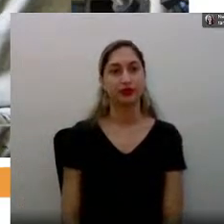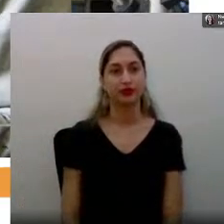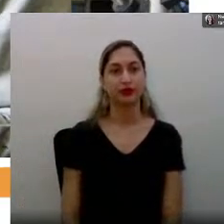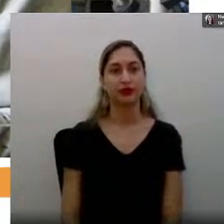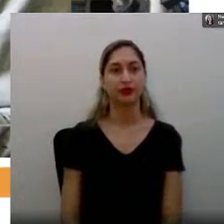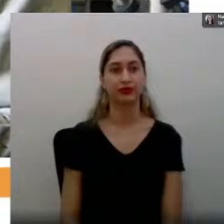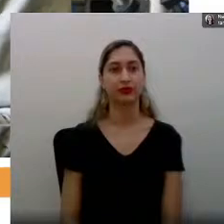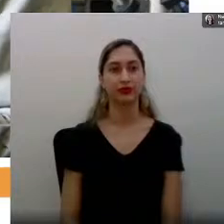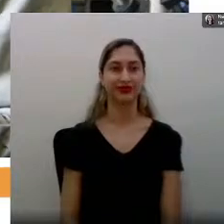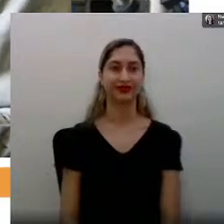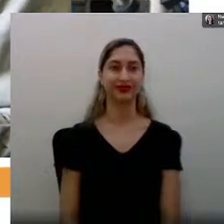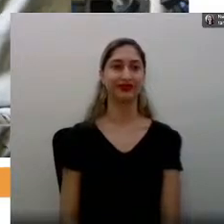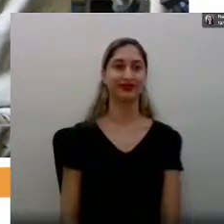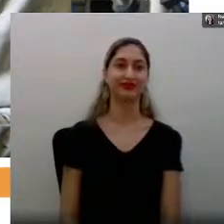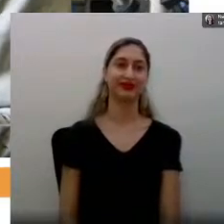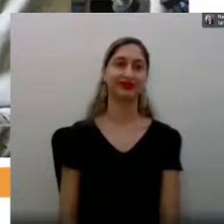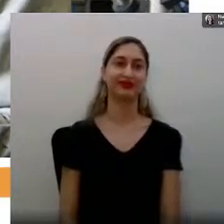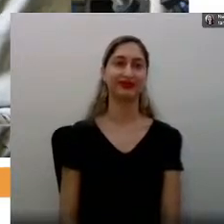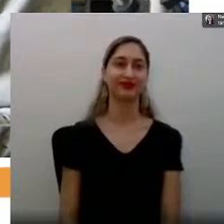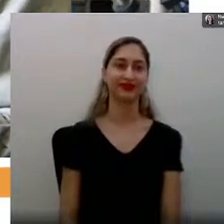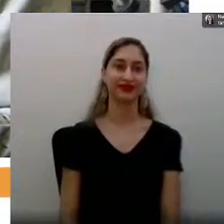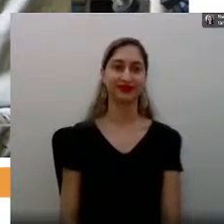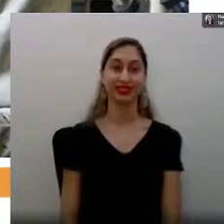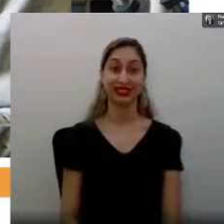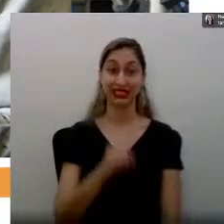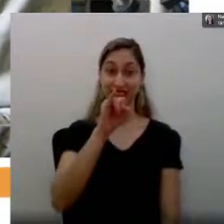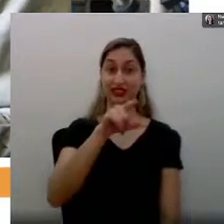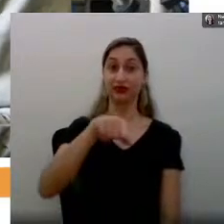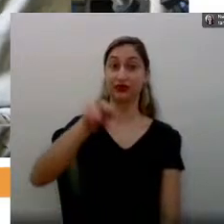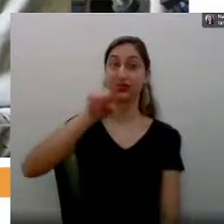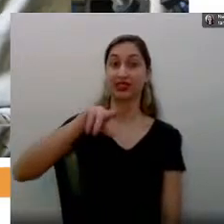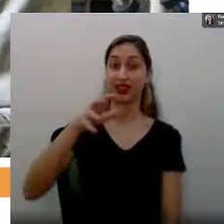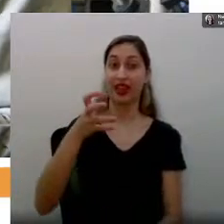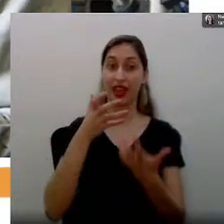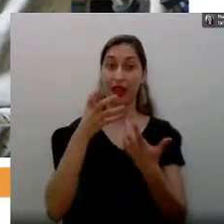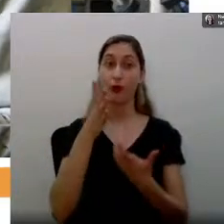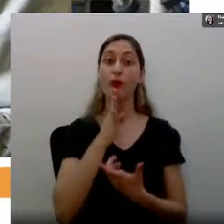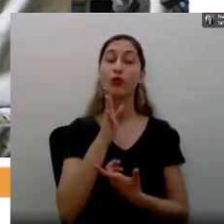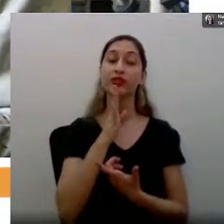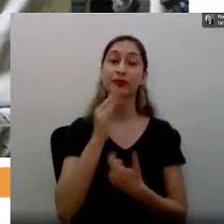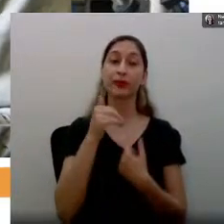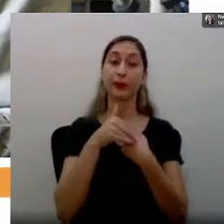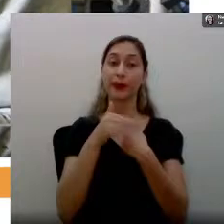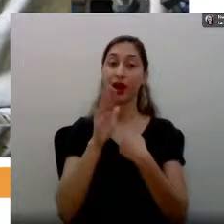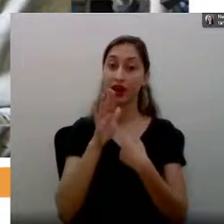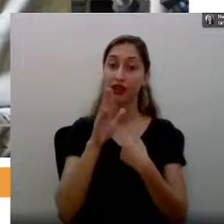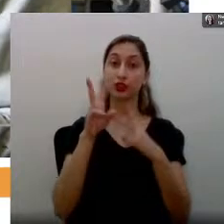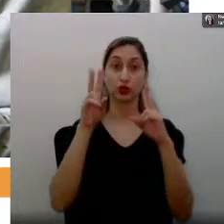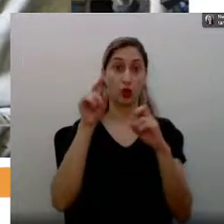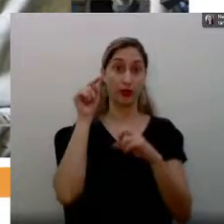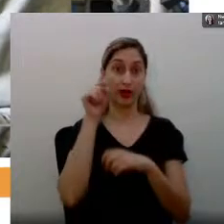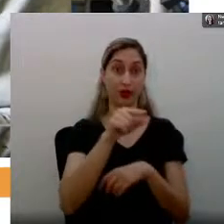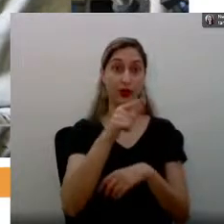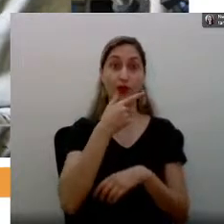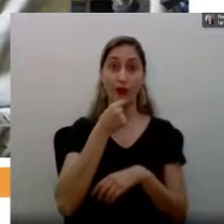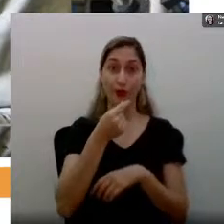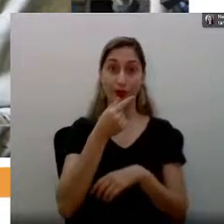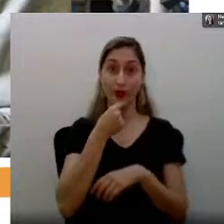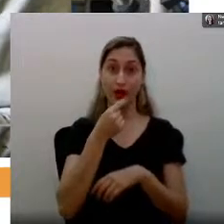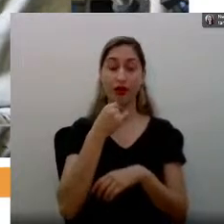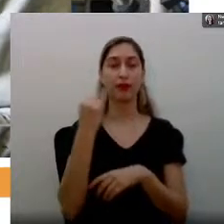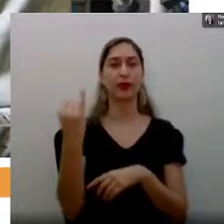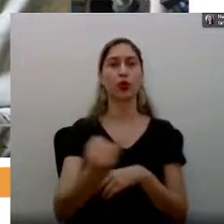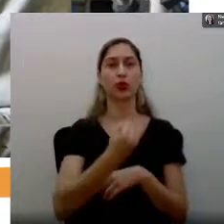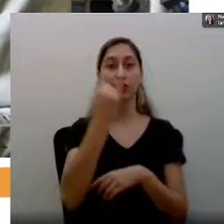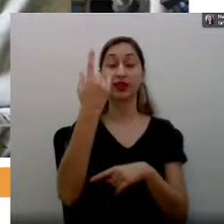é se vocês quiserem saber mais o Bernardo Riedel sem vão vai lá no YouTube digital Bernardo rindo que a galera aqui da